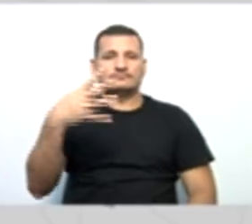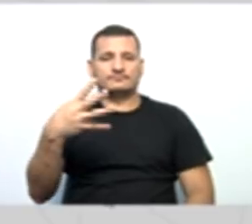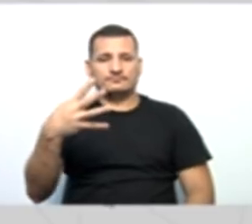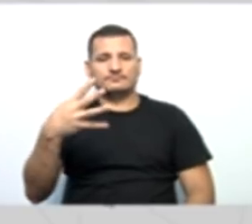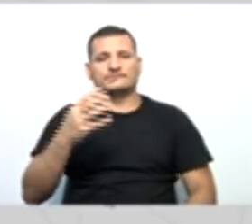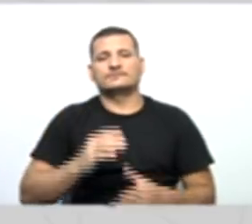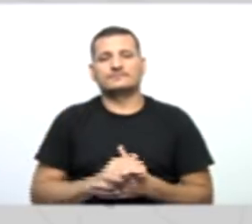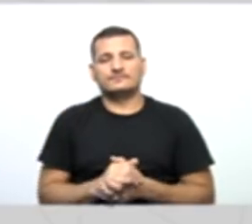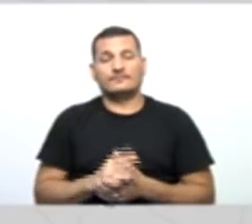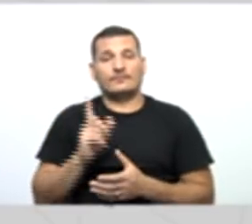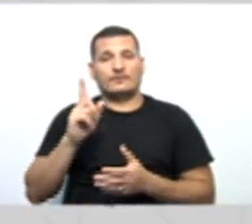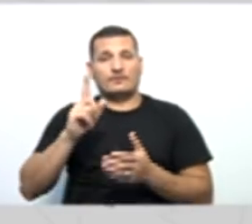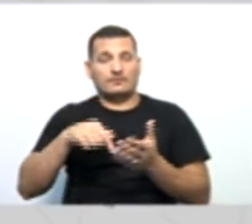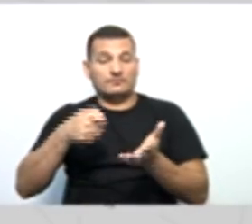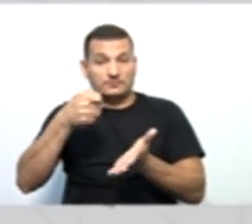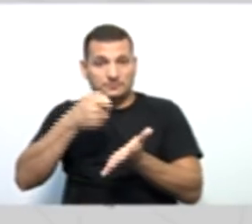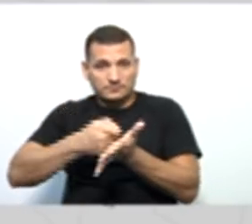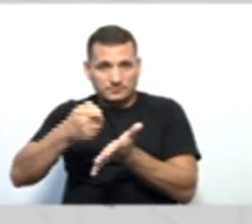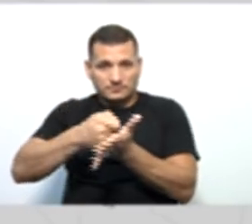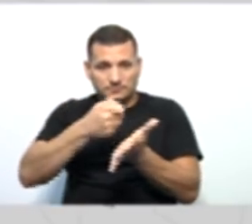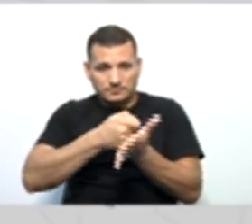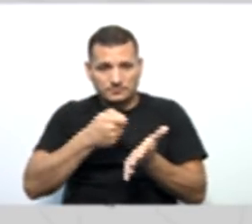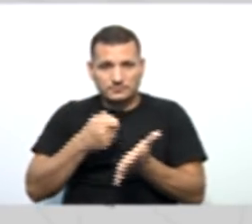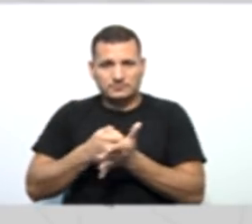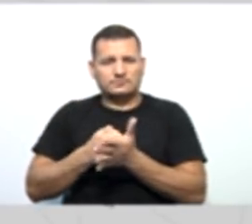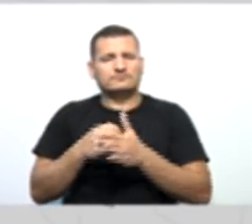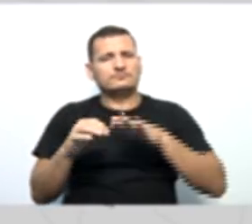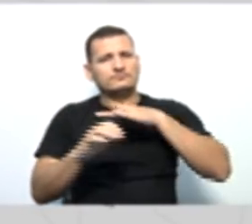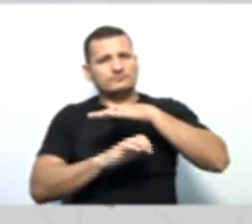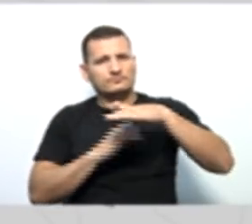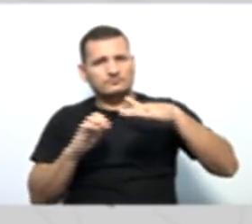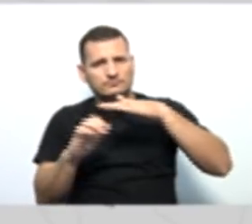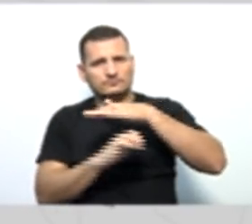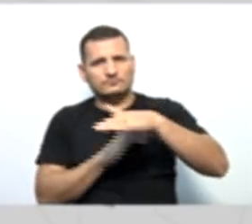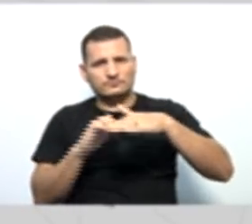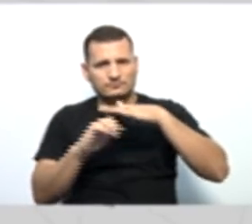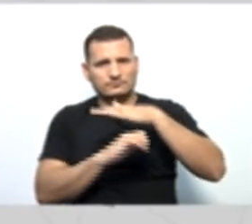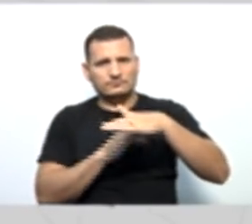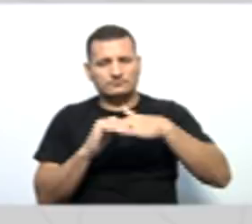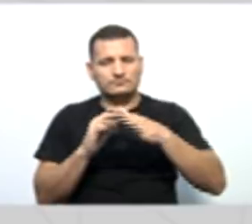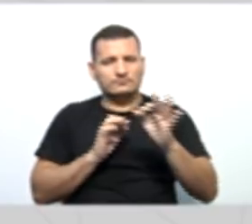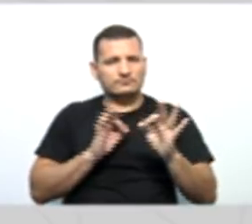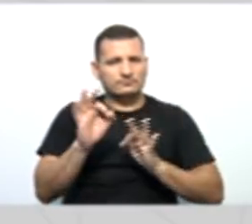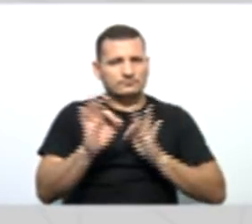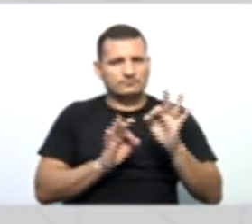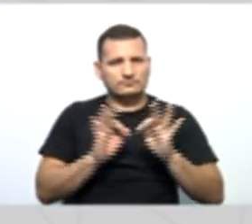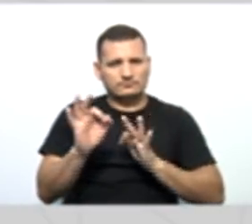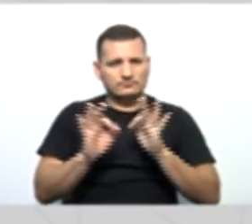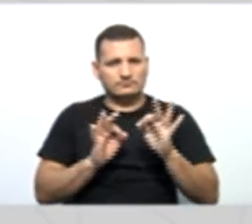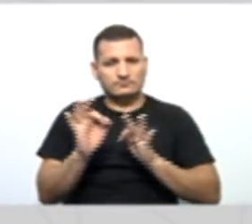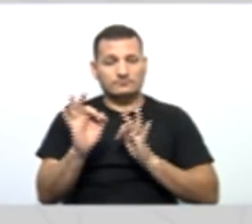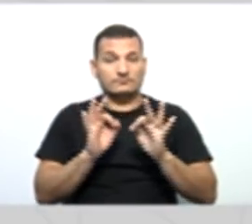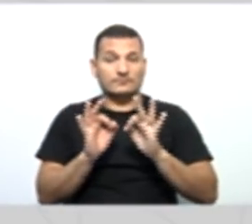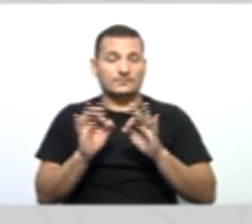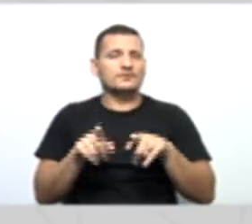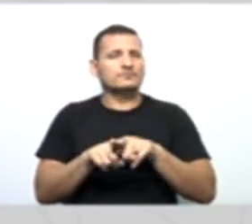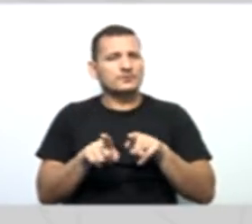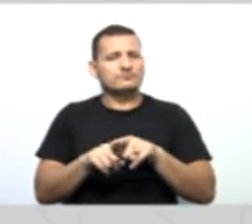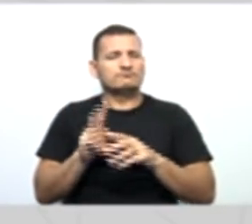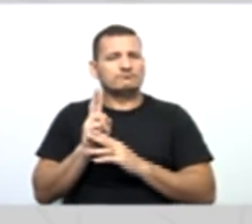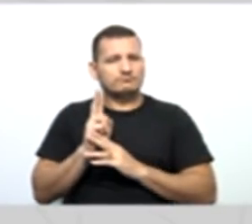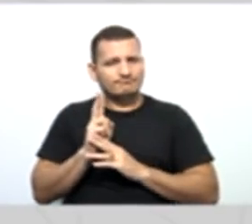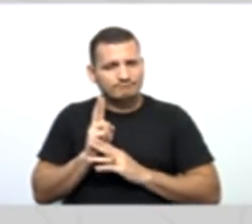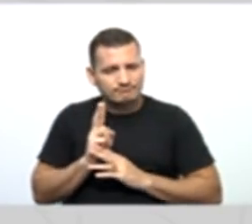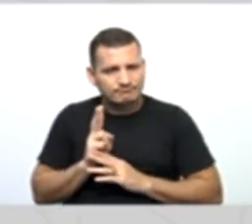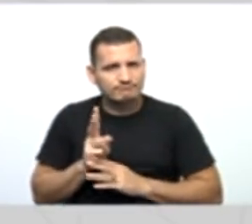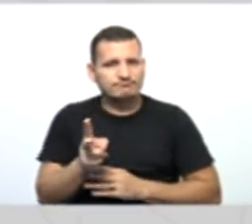estabelece a obrigatoriedade de as empresas organizarem e manterem. Não adianta só organizar, não é? Tem